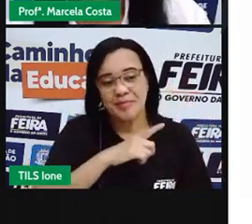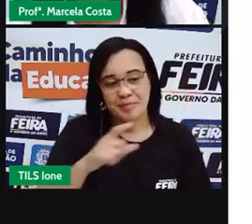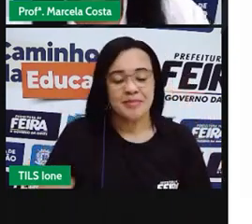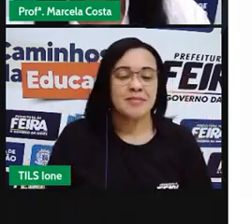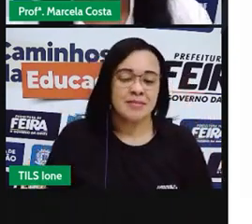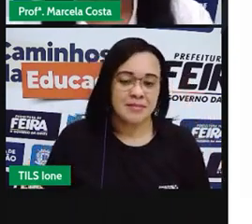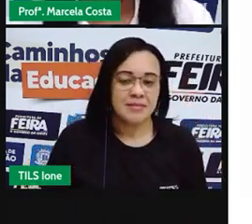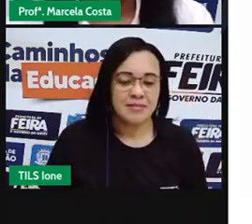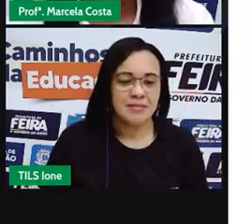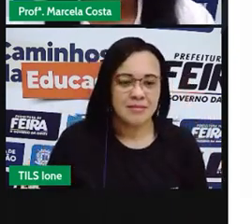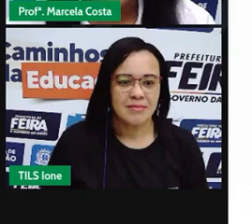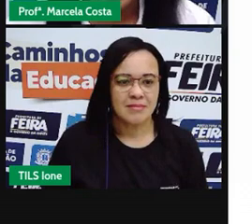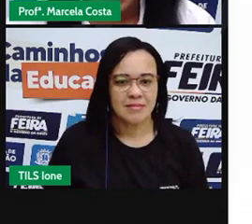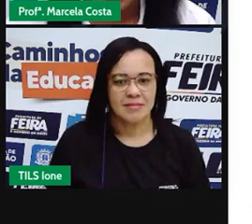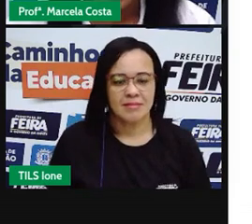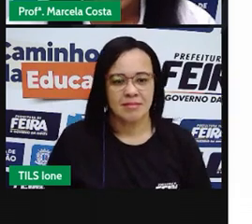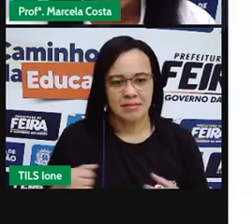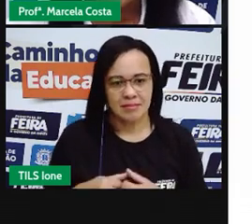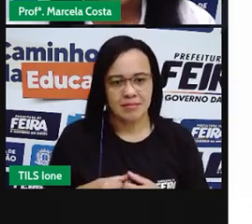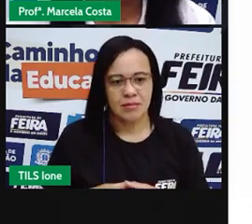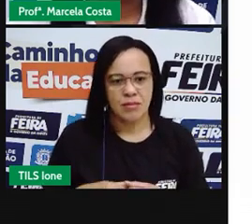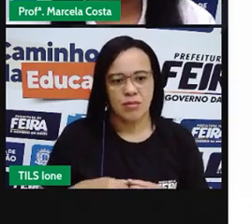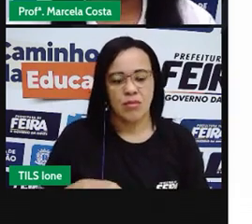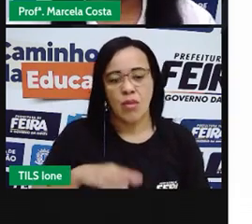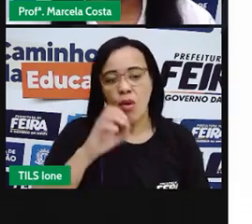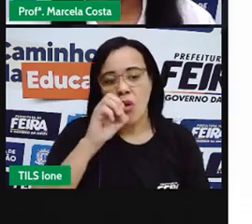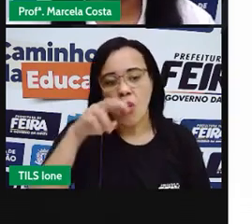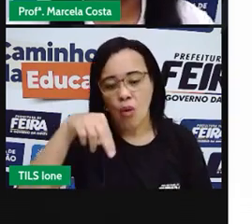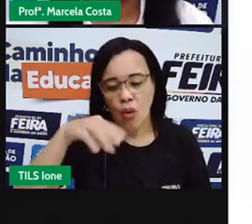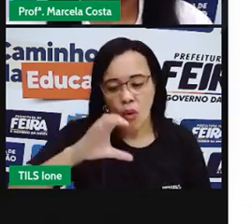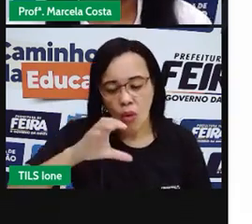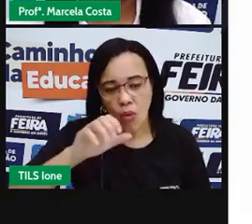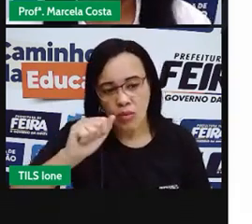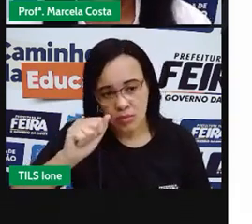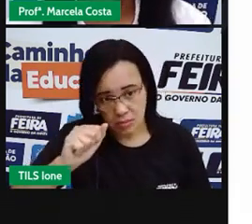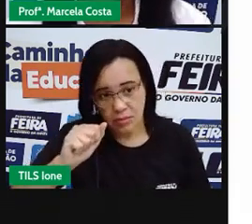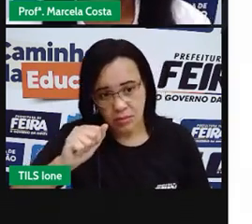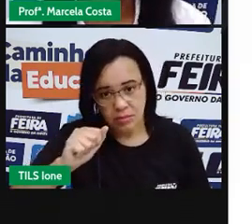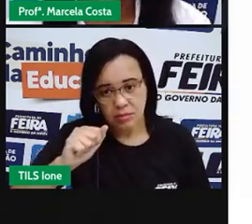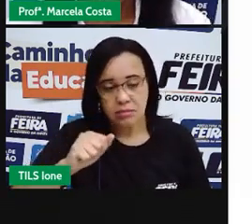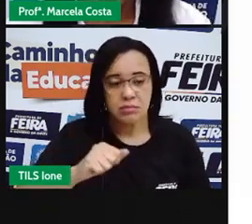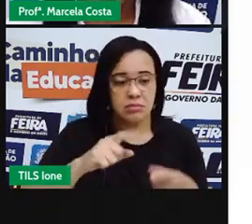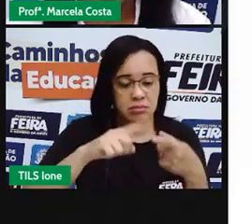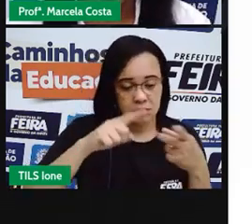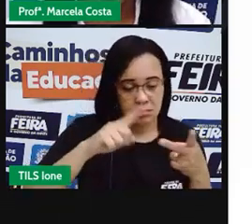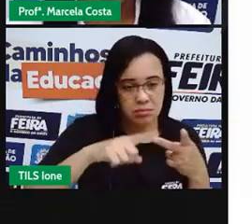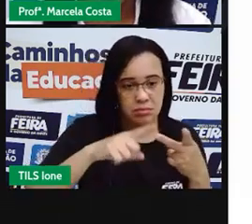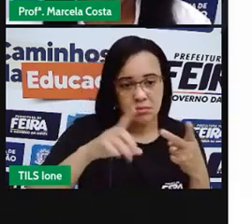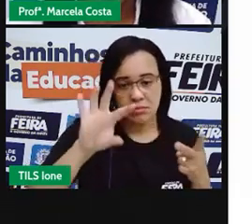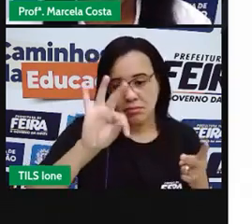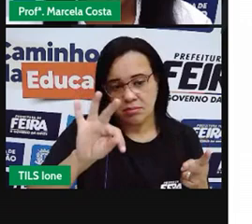Quando eu falo essa e quando eu falo tamanduá,